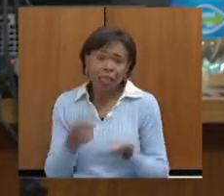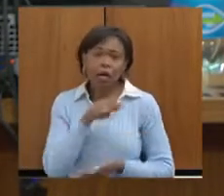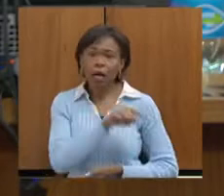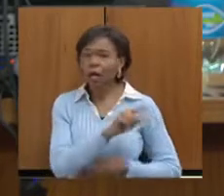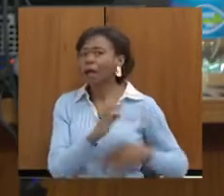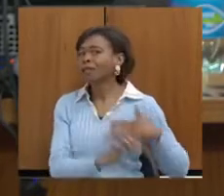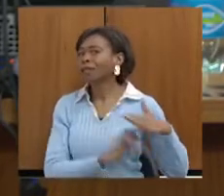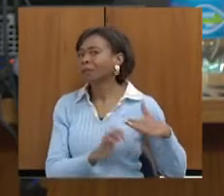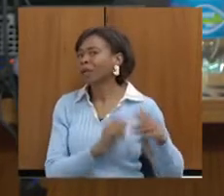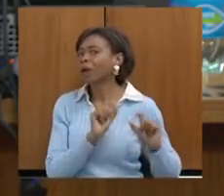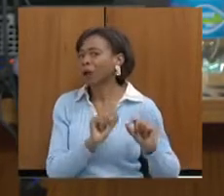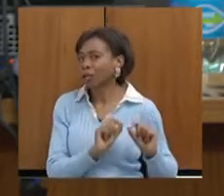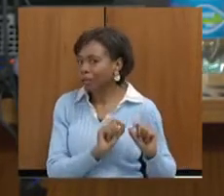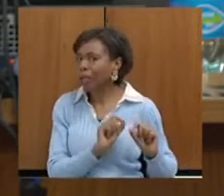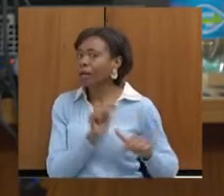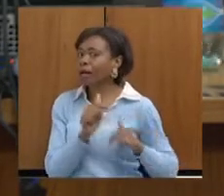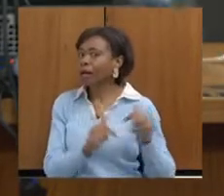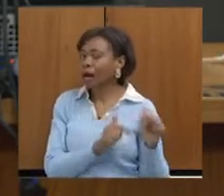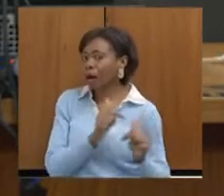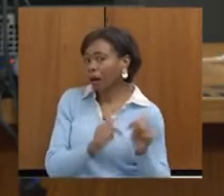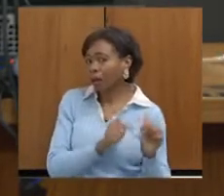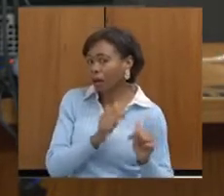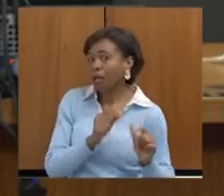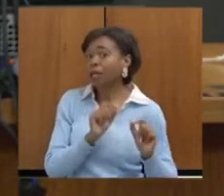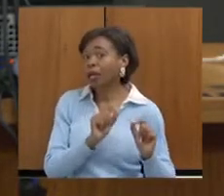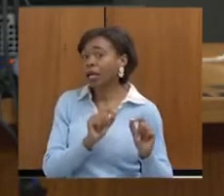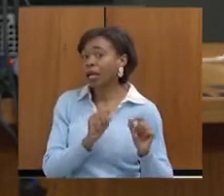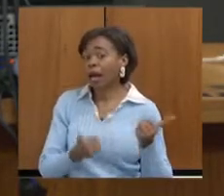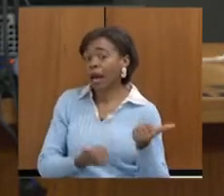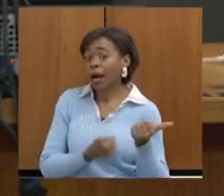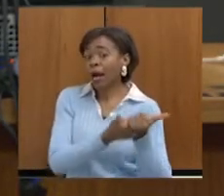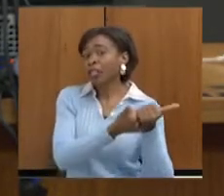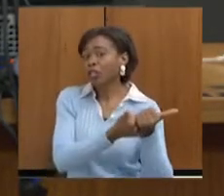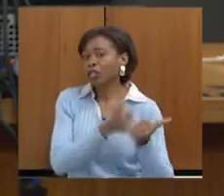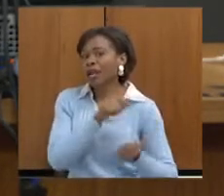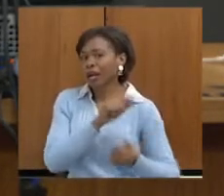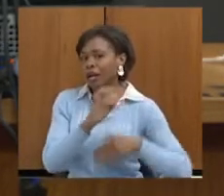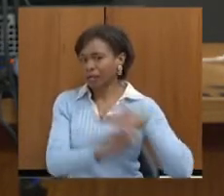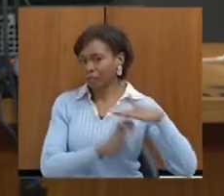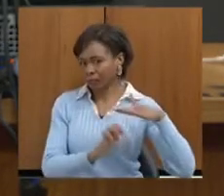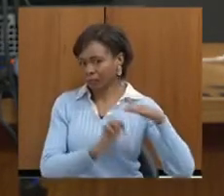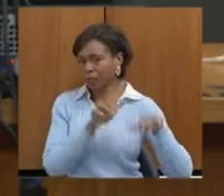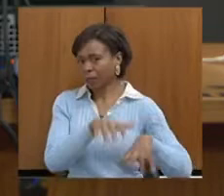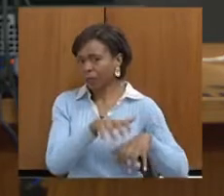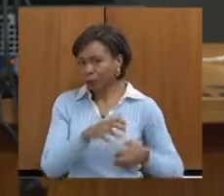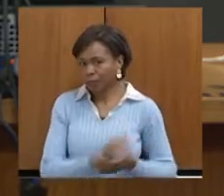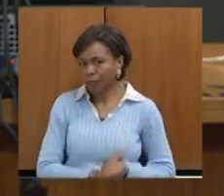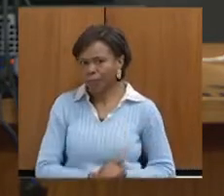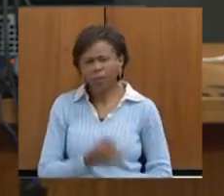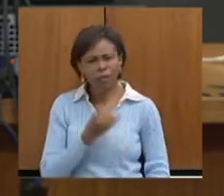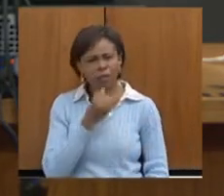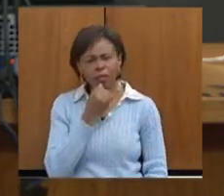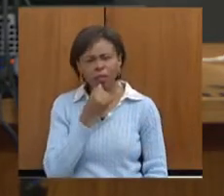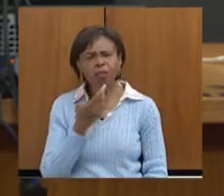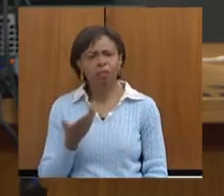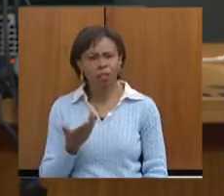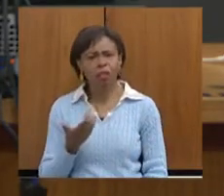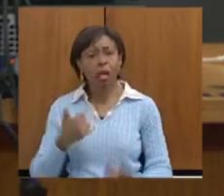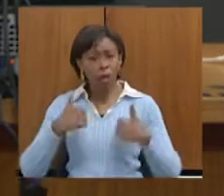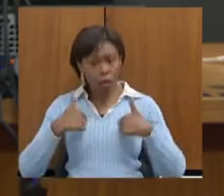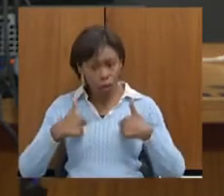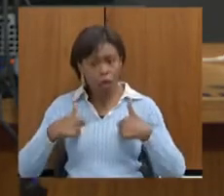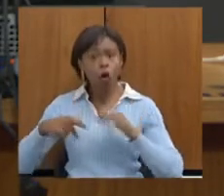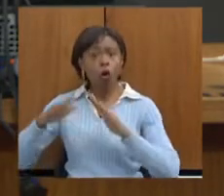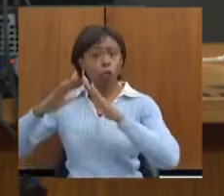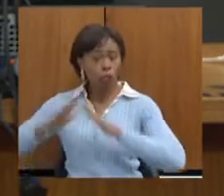renova né trabalho o território como Assessoria Técnica das mineradoras é muito triste eu sou